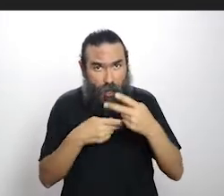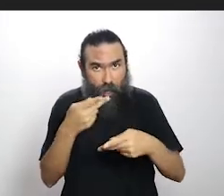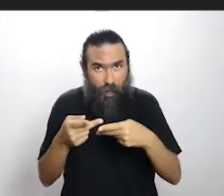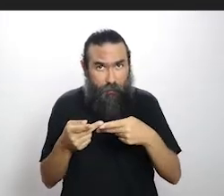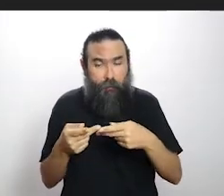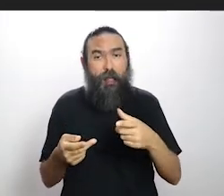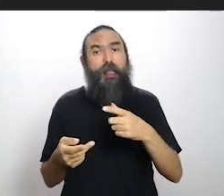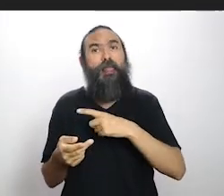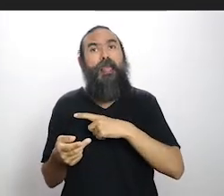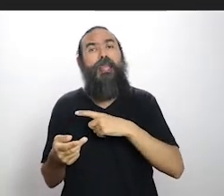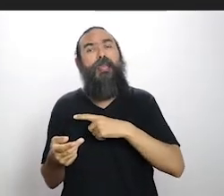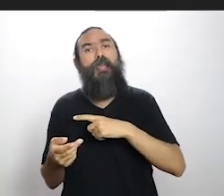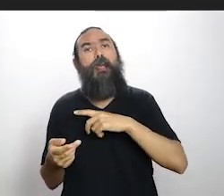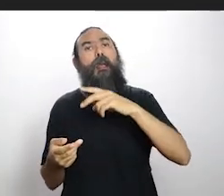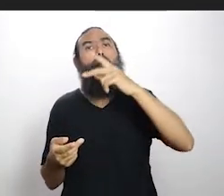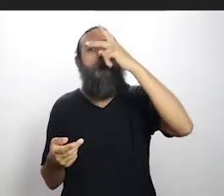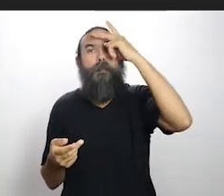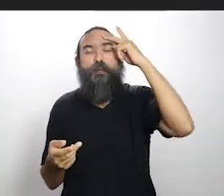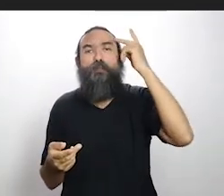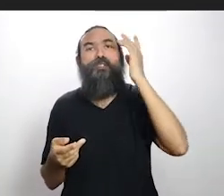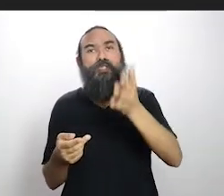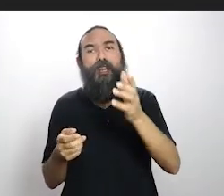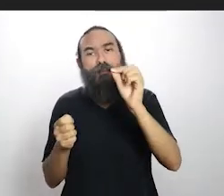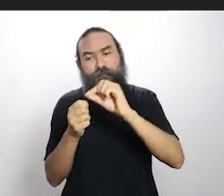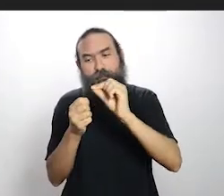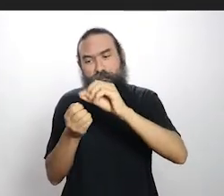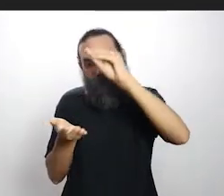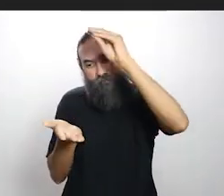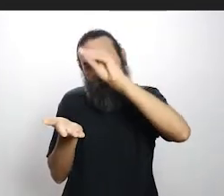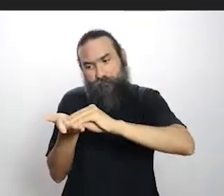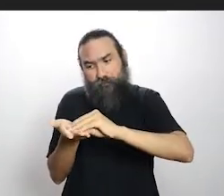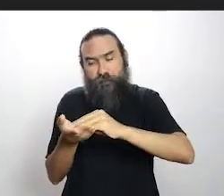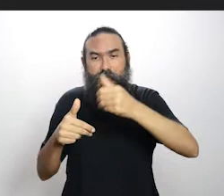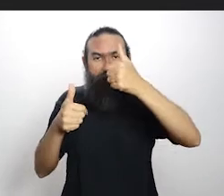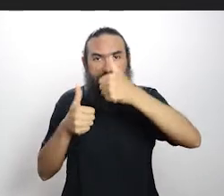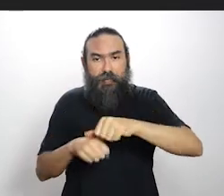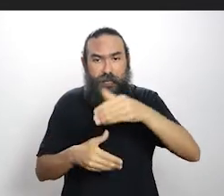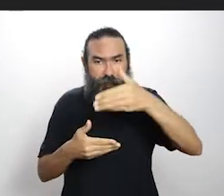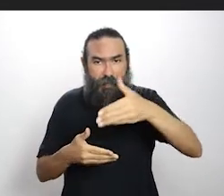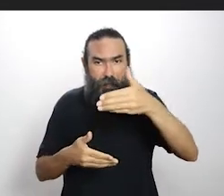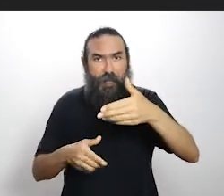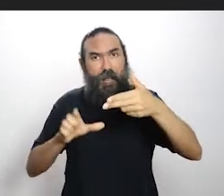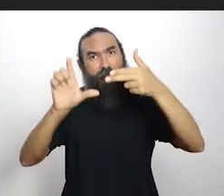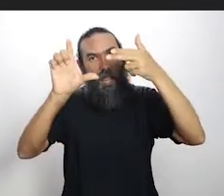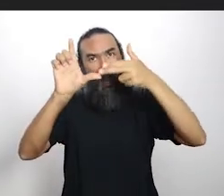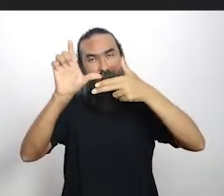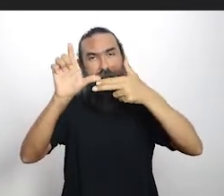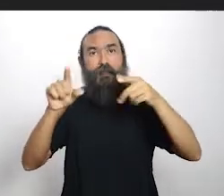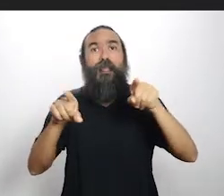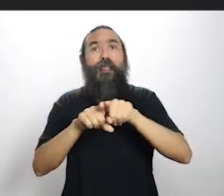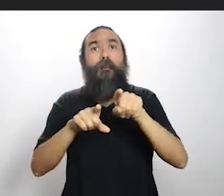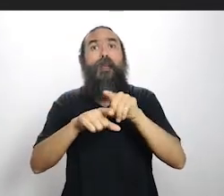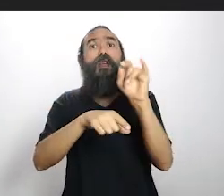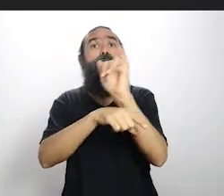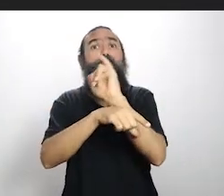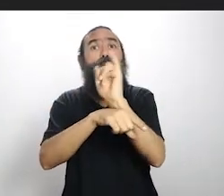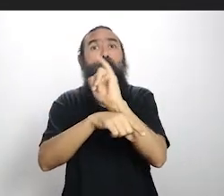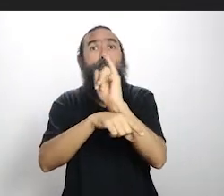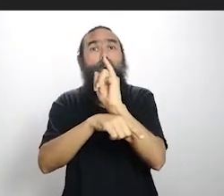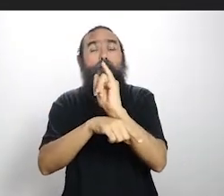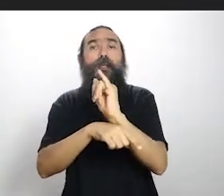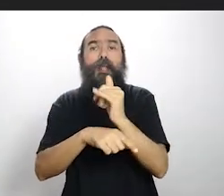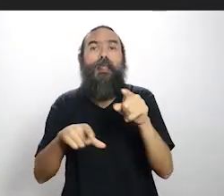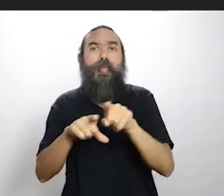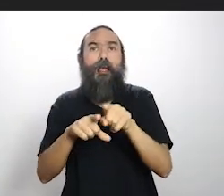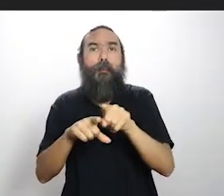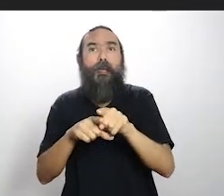tem pessoas que estão inscritas, né, que vão acompanhar diretamente no Zoom, e pelo YouTube ela falou assim que também ela vai